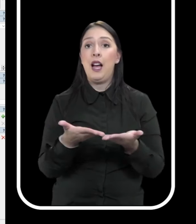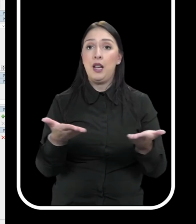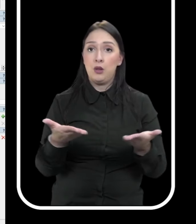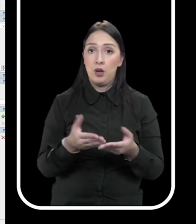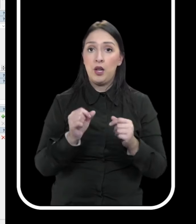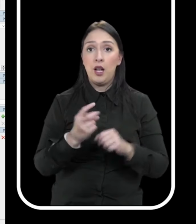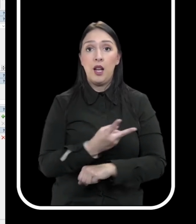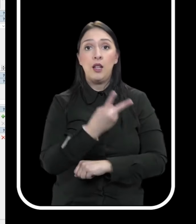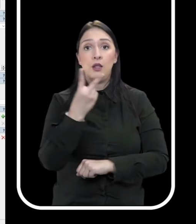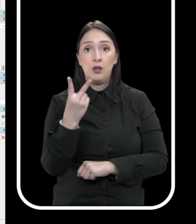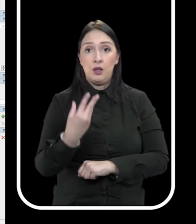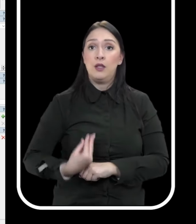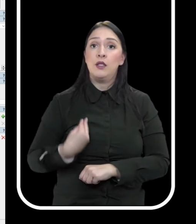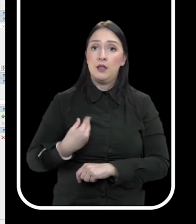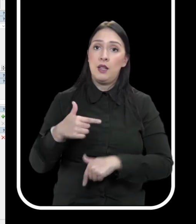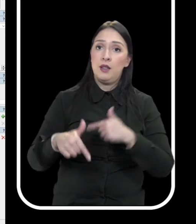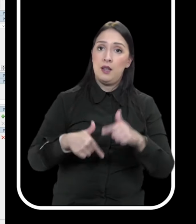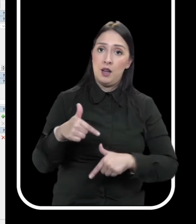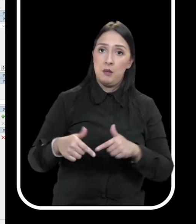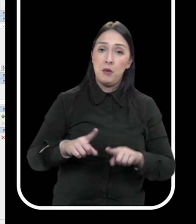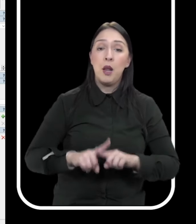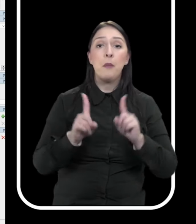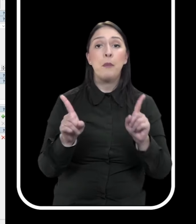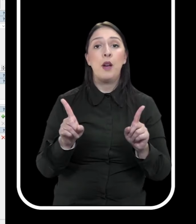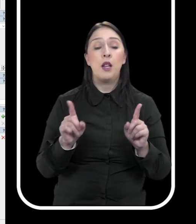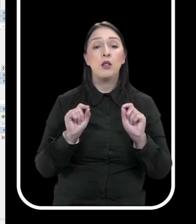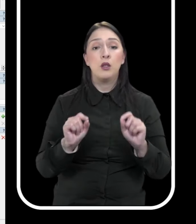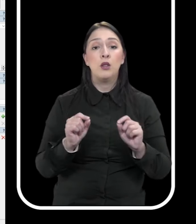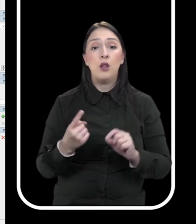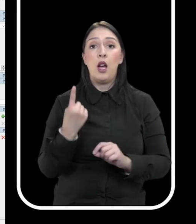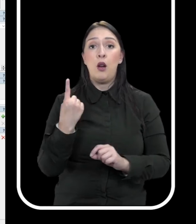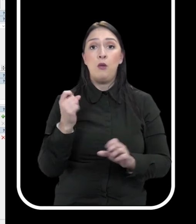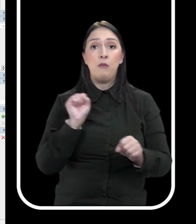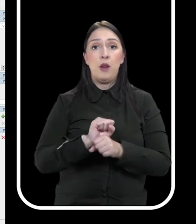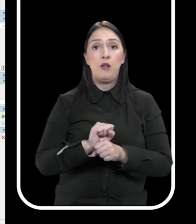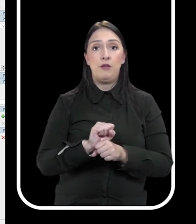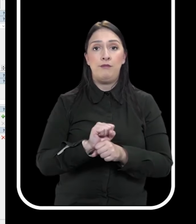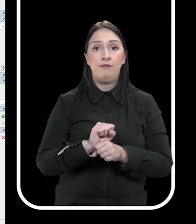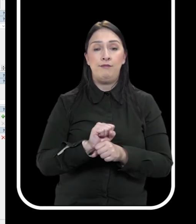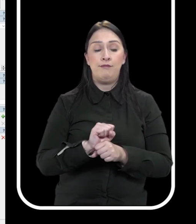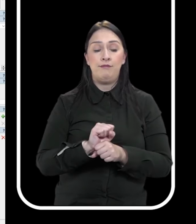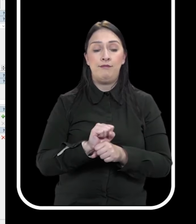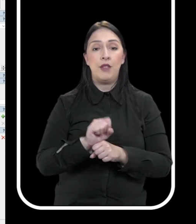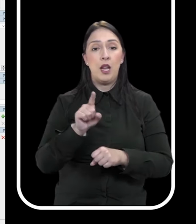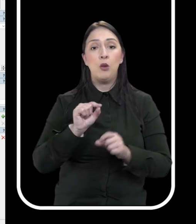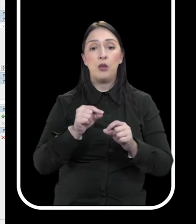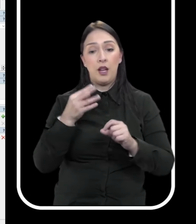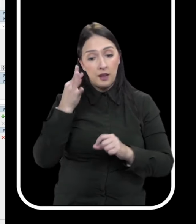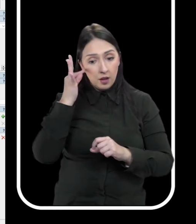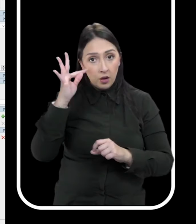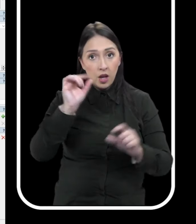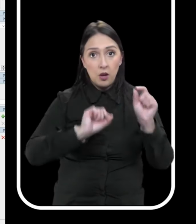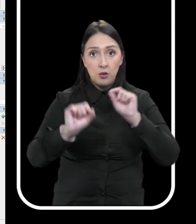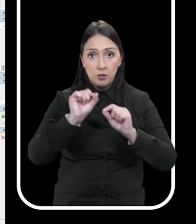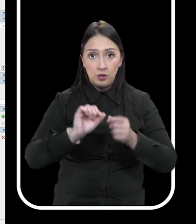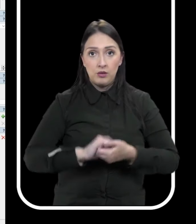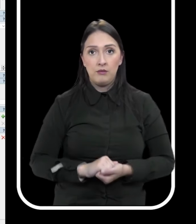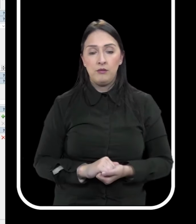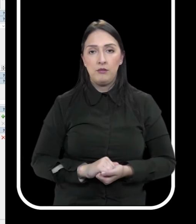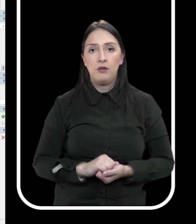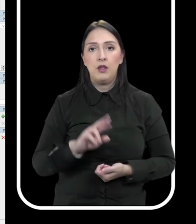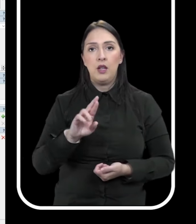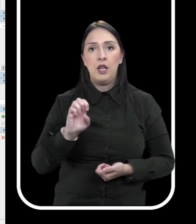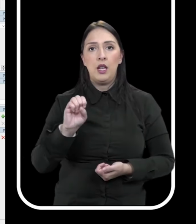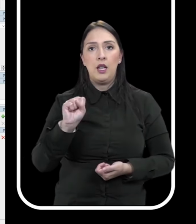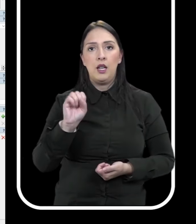lá. Agora a linha 2 está trabalhando, mas o material, a linha 1 parou. Então é aquela teoria que é chamada